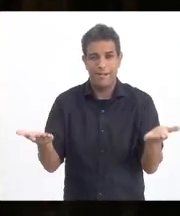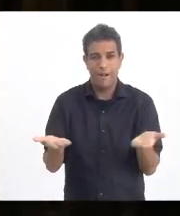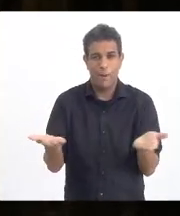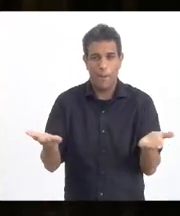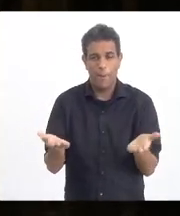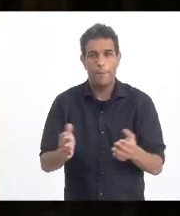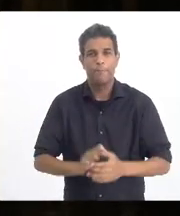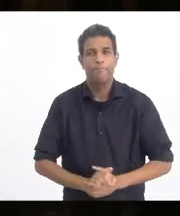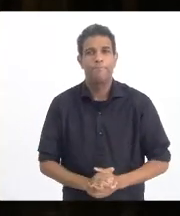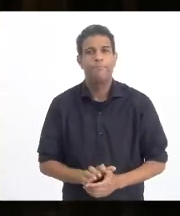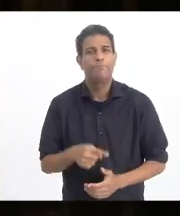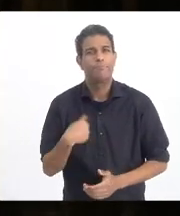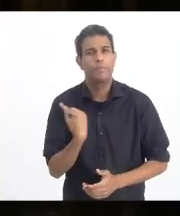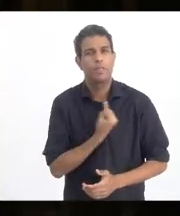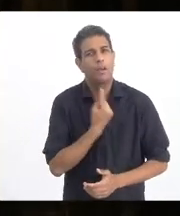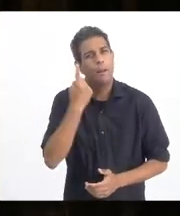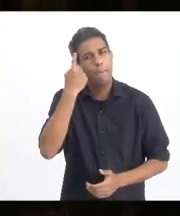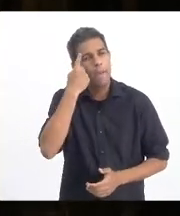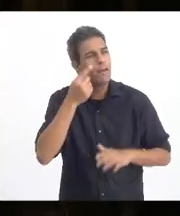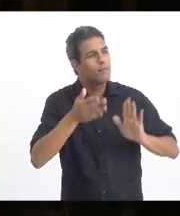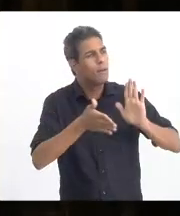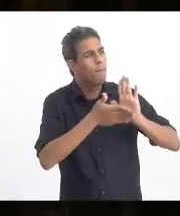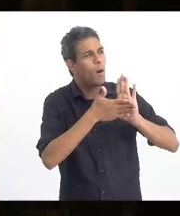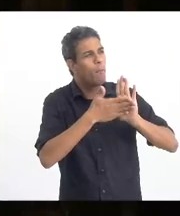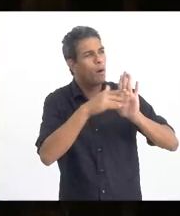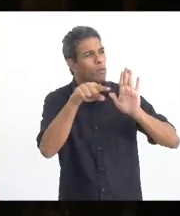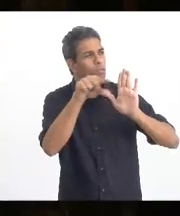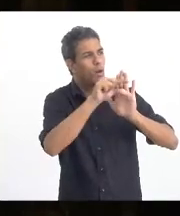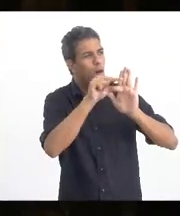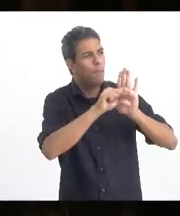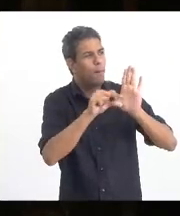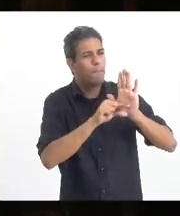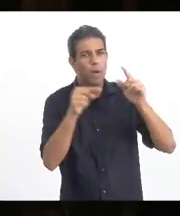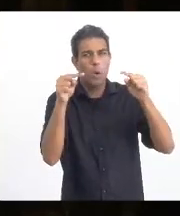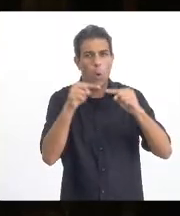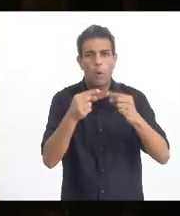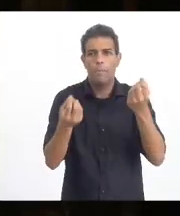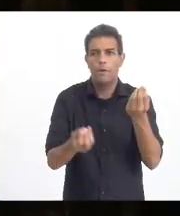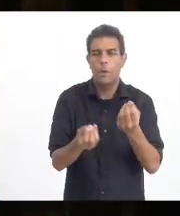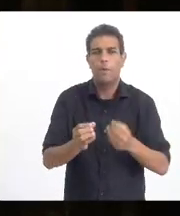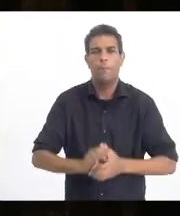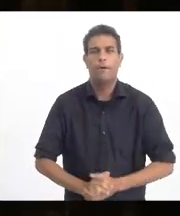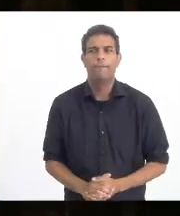neste momento, o que nós podemos colocar aqui foi isso. Foi isso.